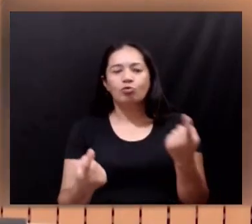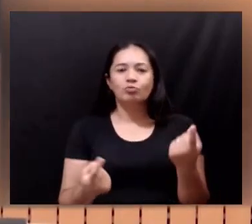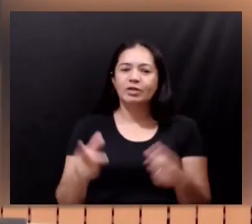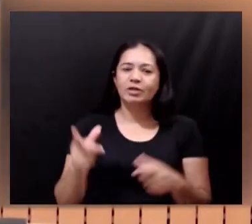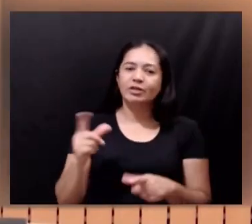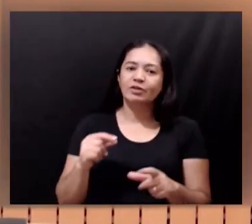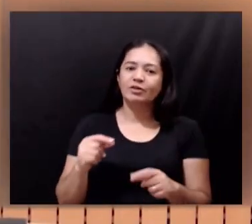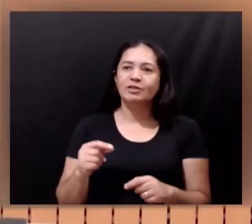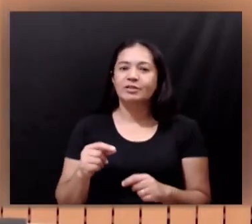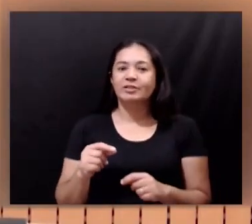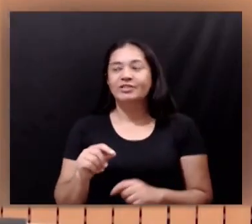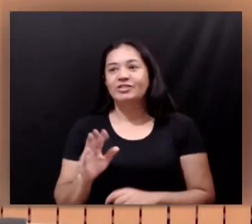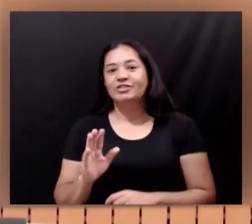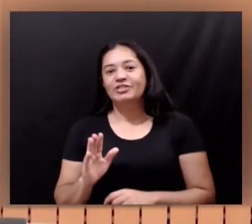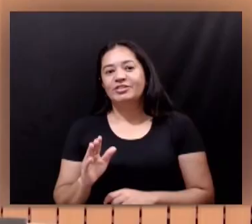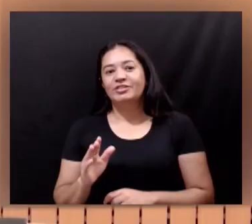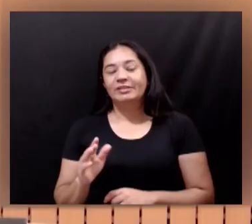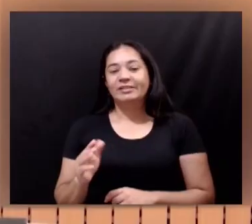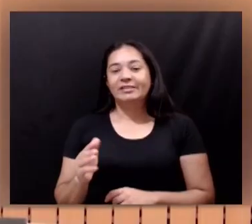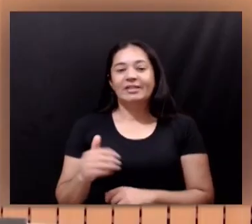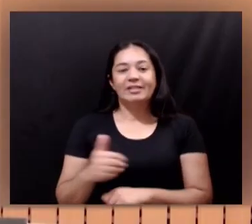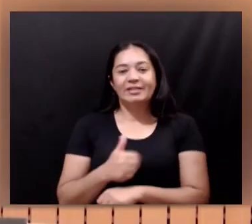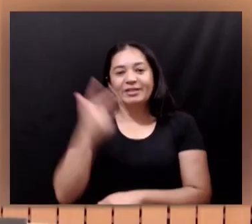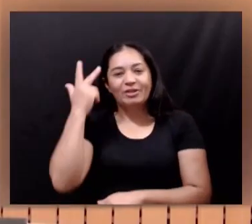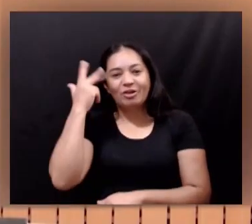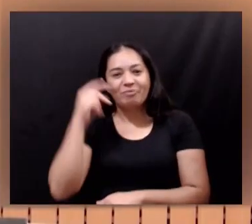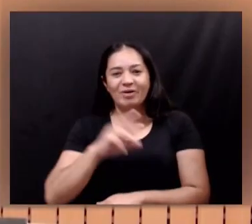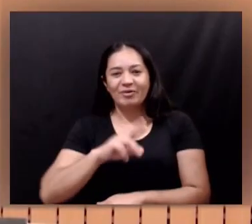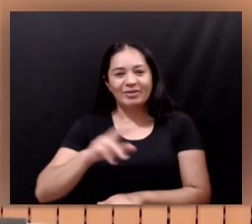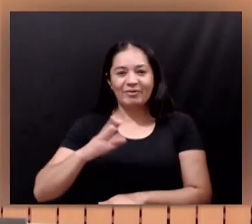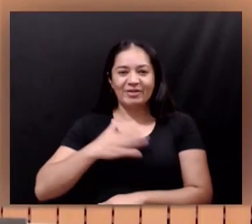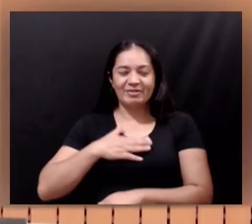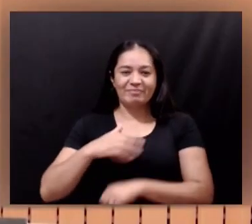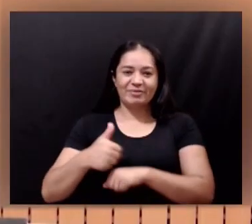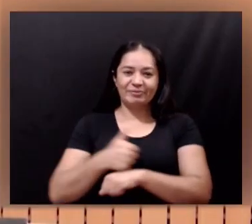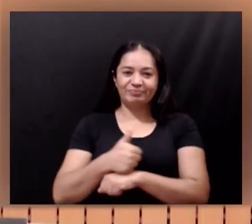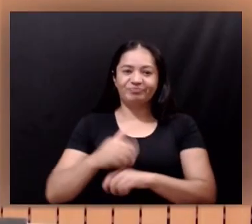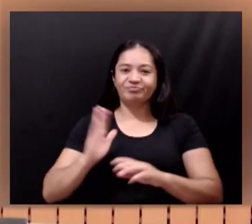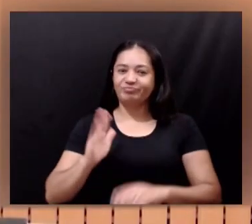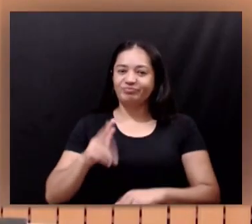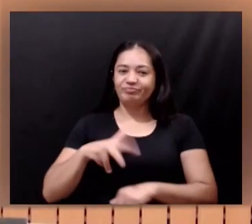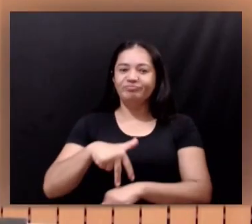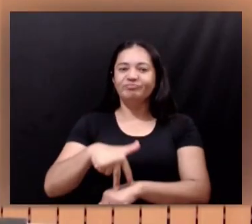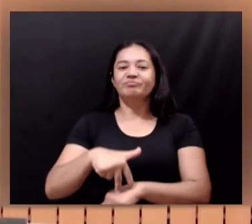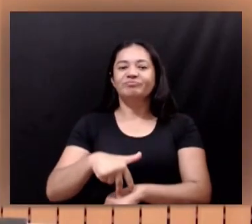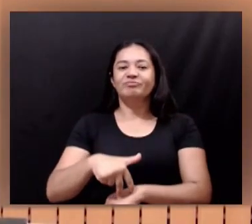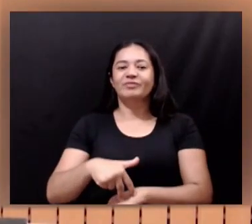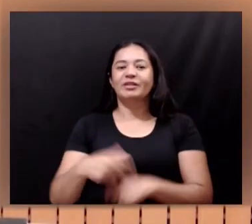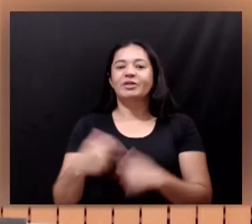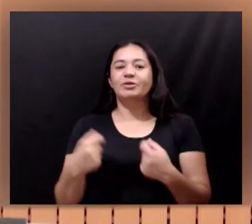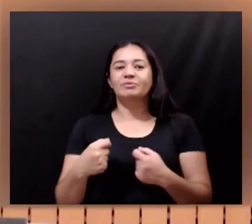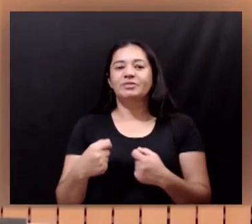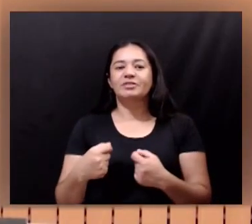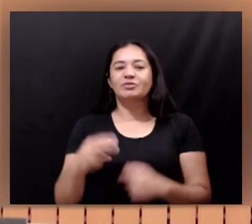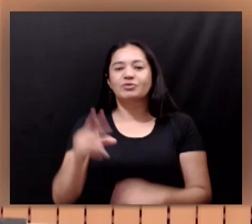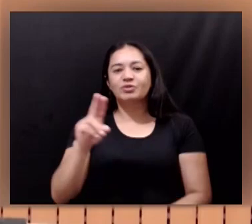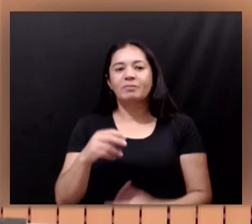acho que eu tenho que admitir isso. Então, já que eu estou nessa posição de privilégio, eu acho que eu tenho que usar esse privilégio para poder lutar em